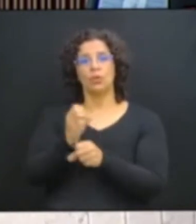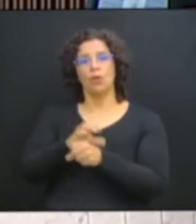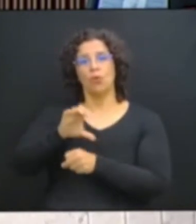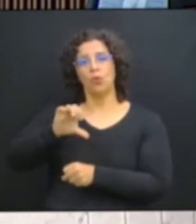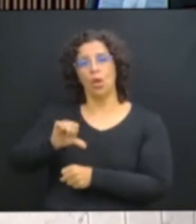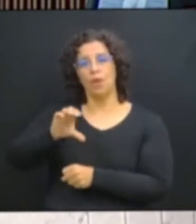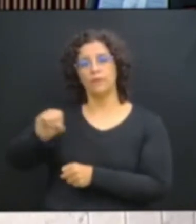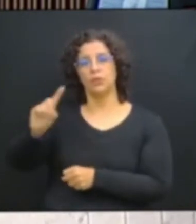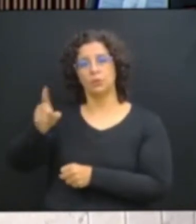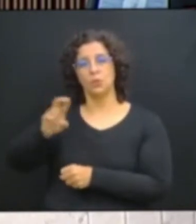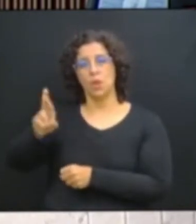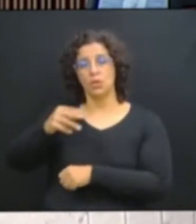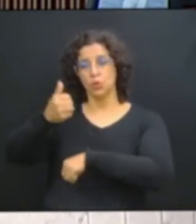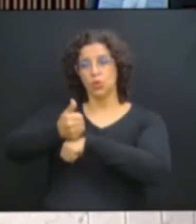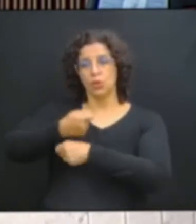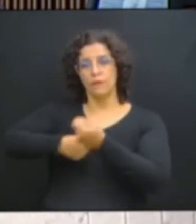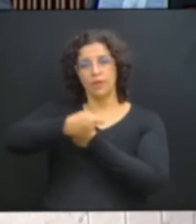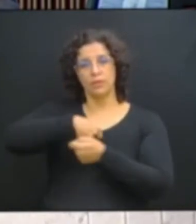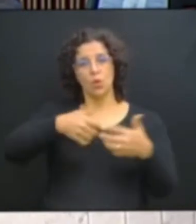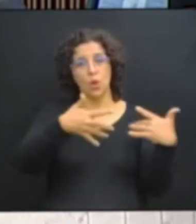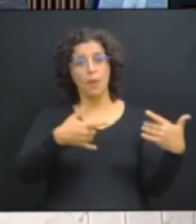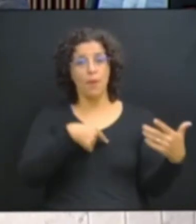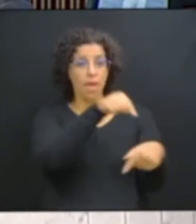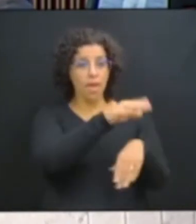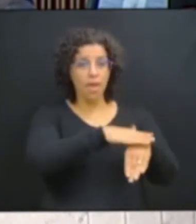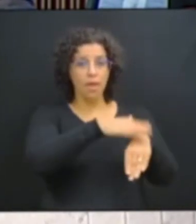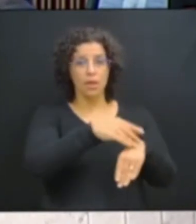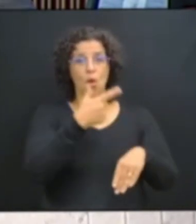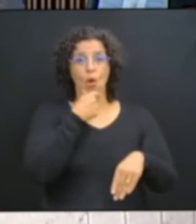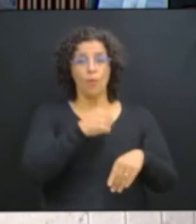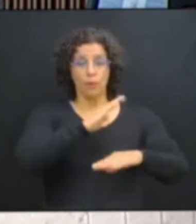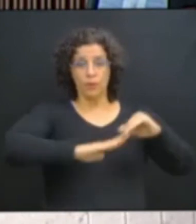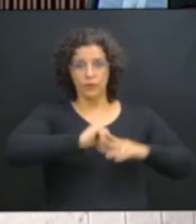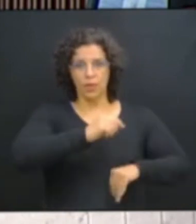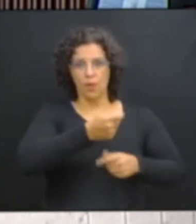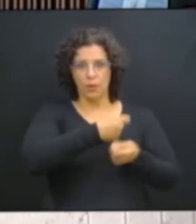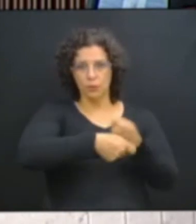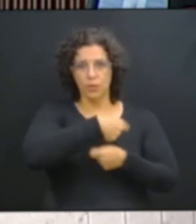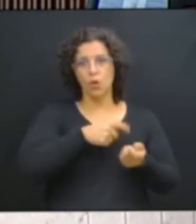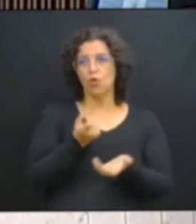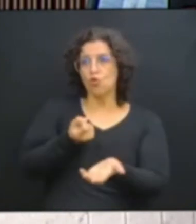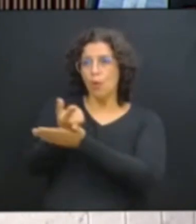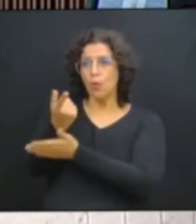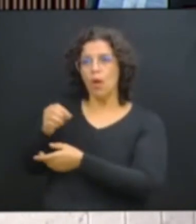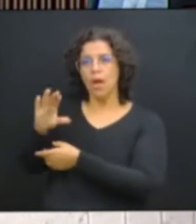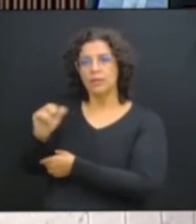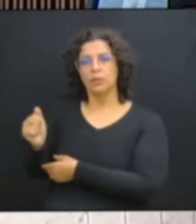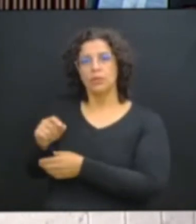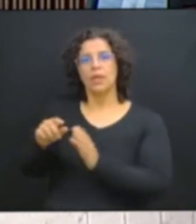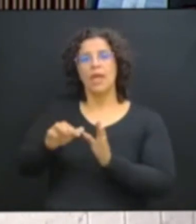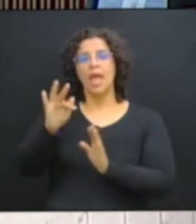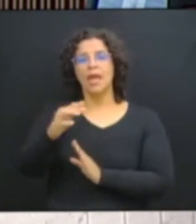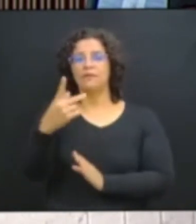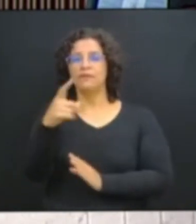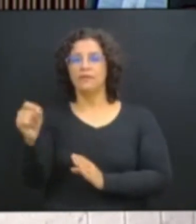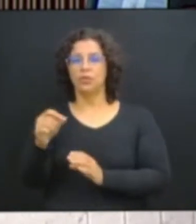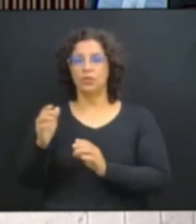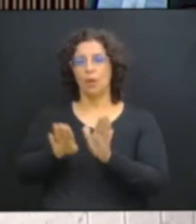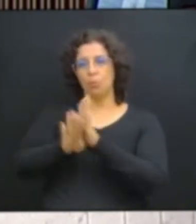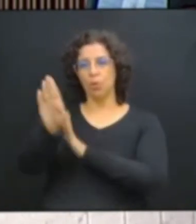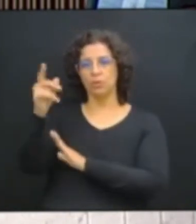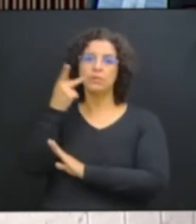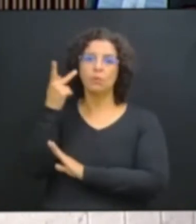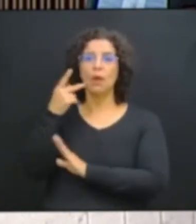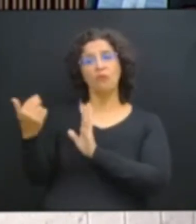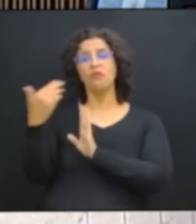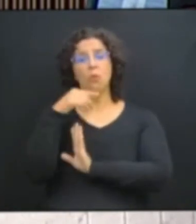900 mil reais do diretor financeiro da Copel, comprovados, enviados ao formulário F20 da Bolsa. Ou